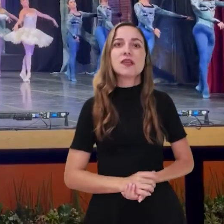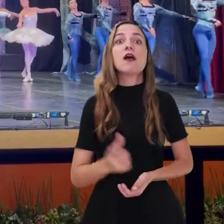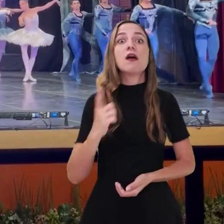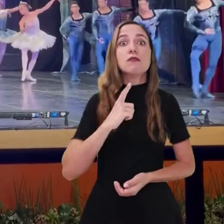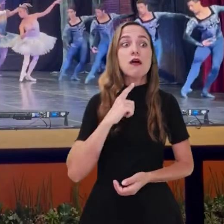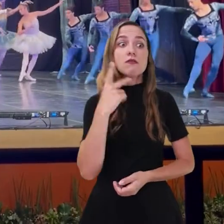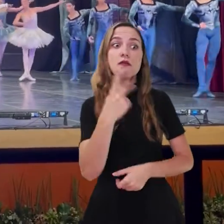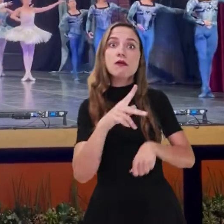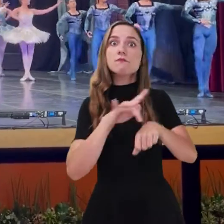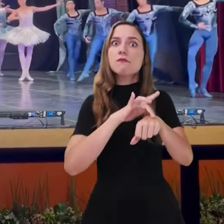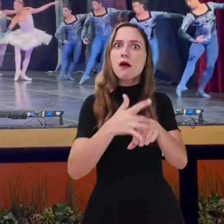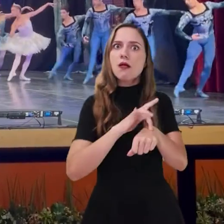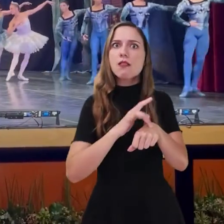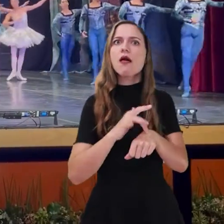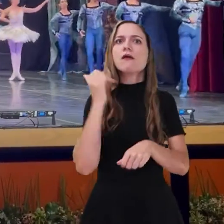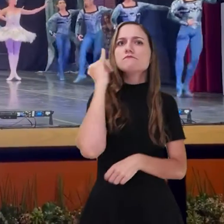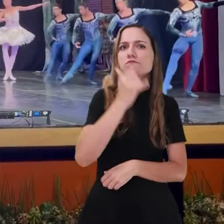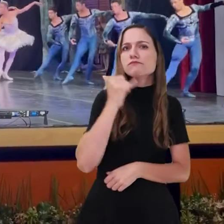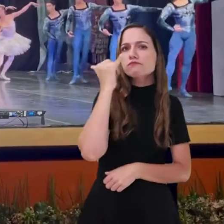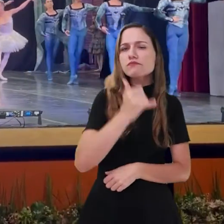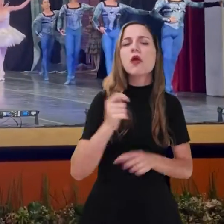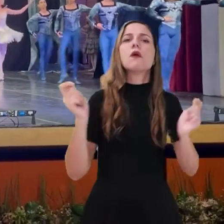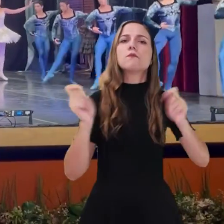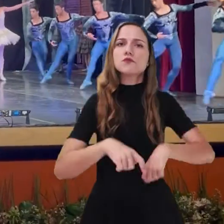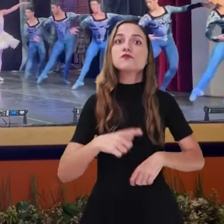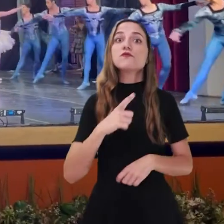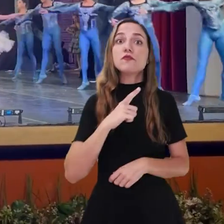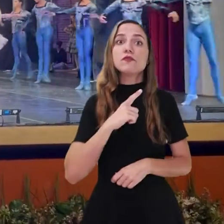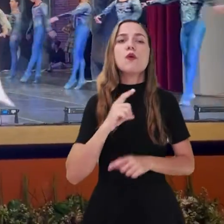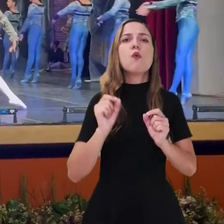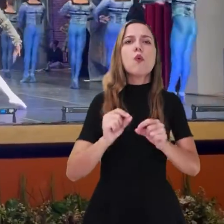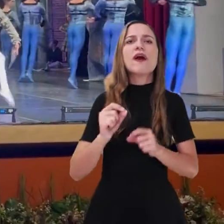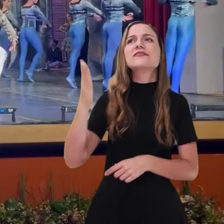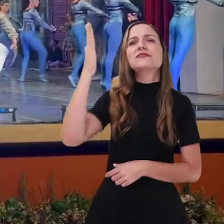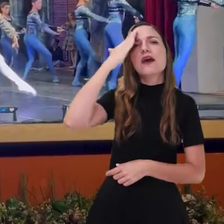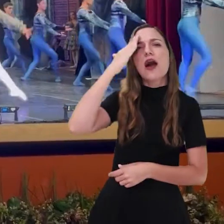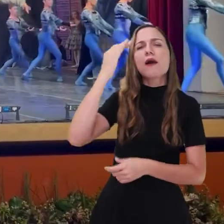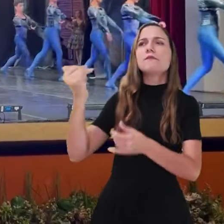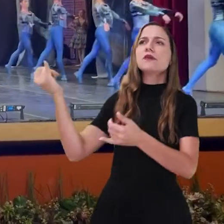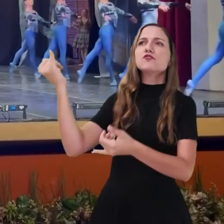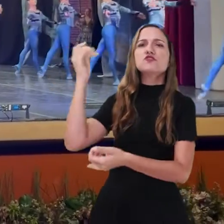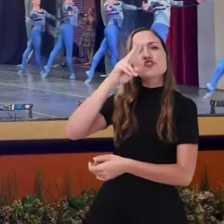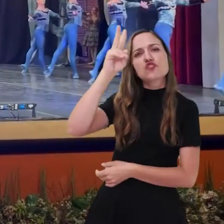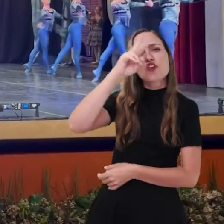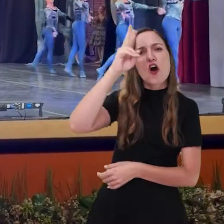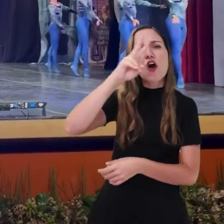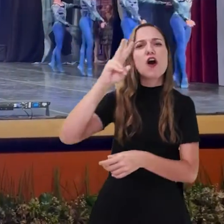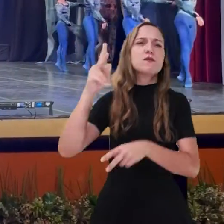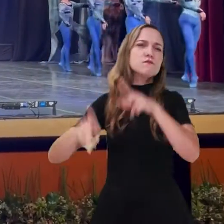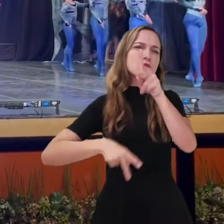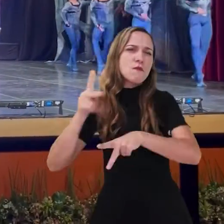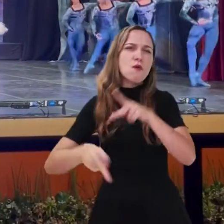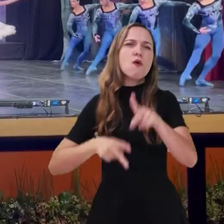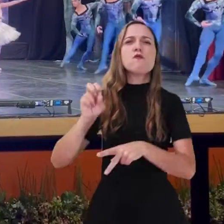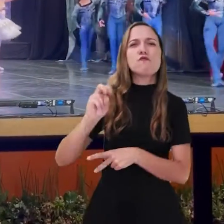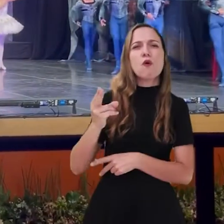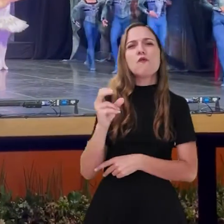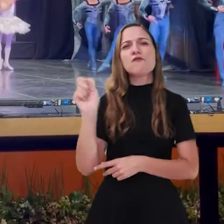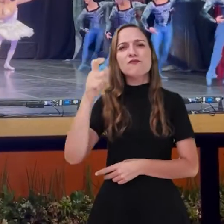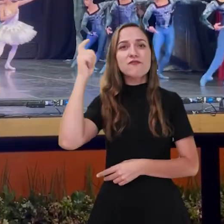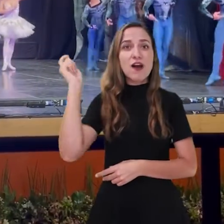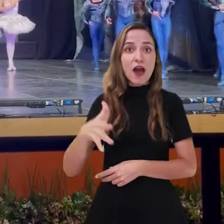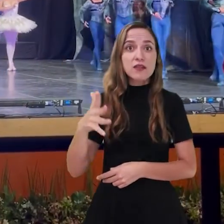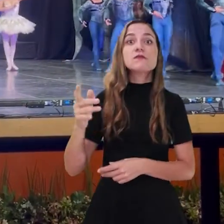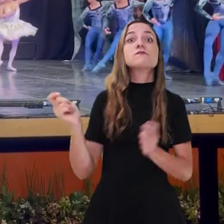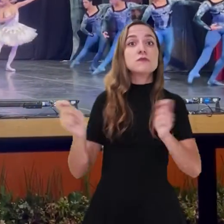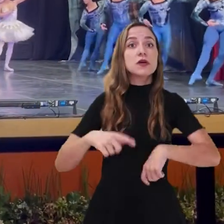repertório, muitas vezes inspiradas em conto de fadas ou lendas populares, contam histórias universais,